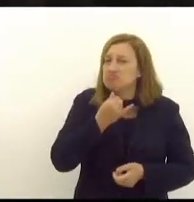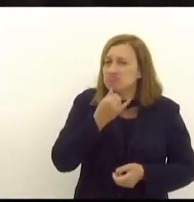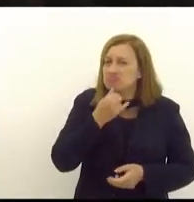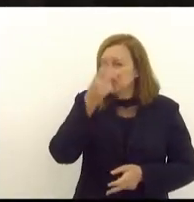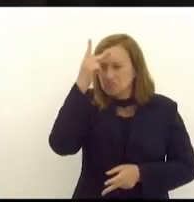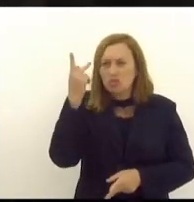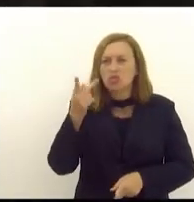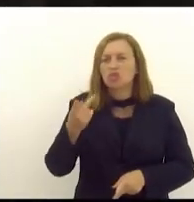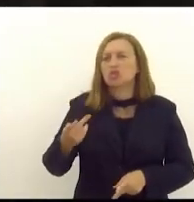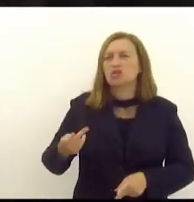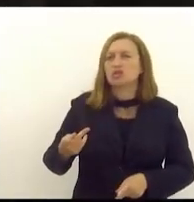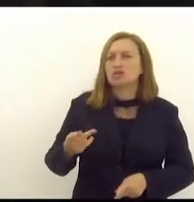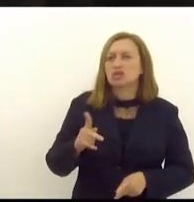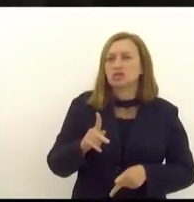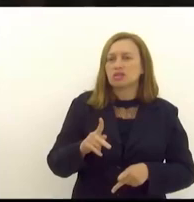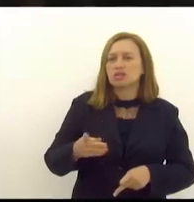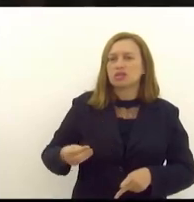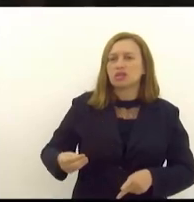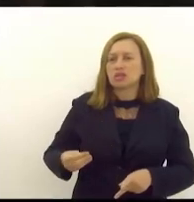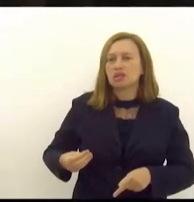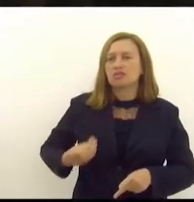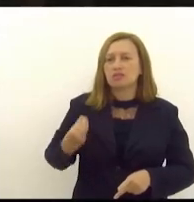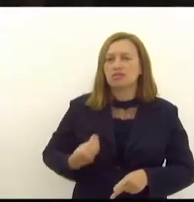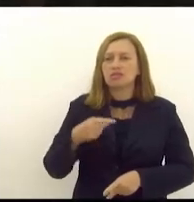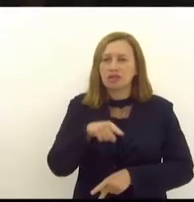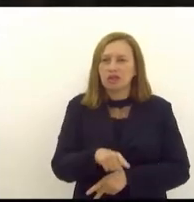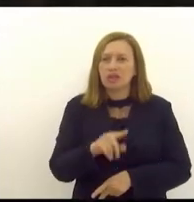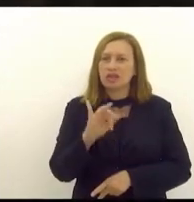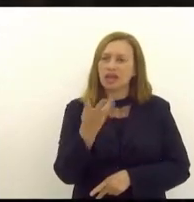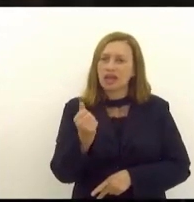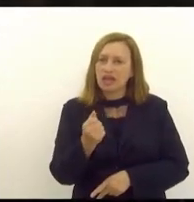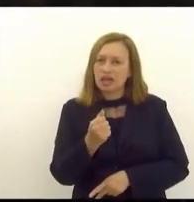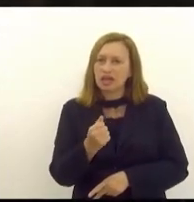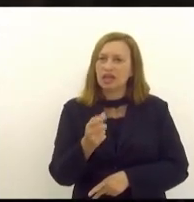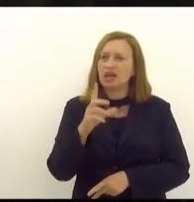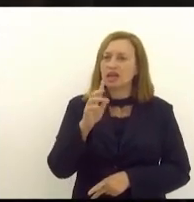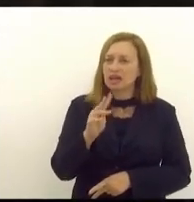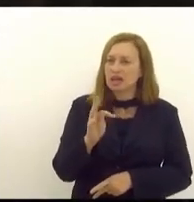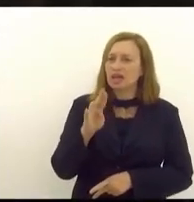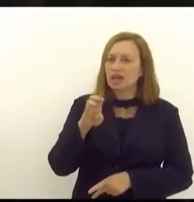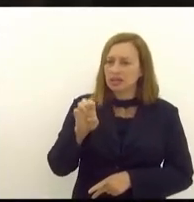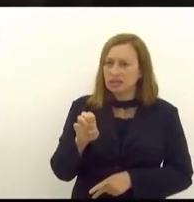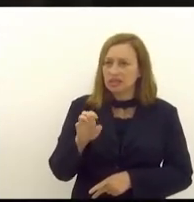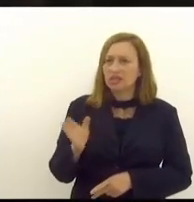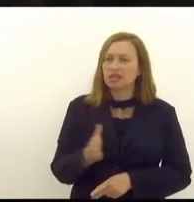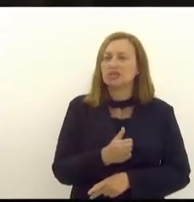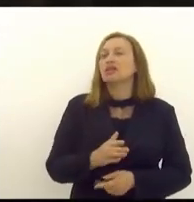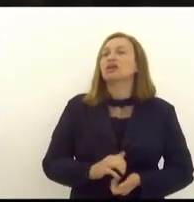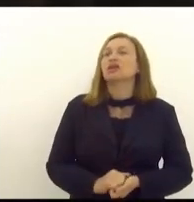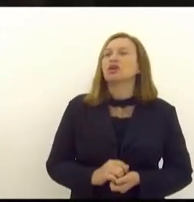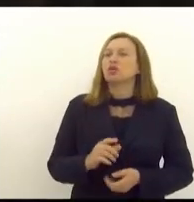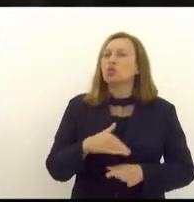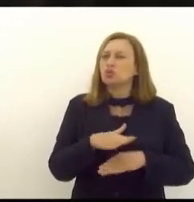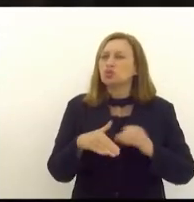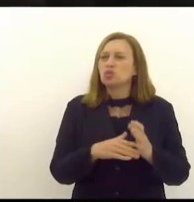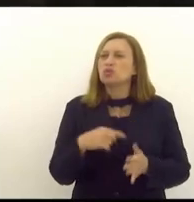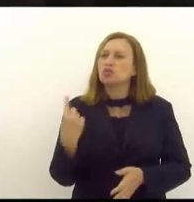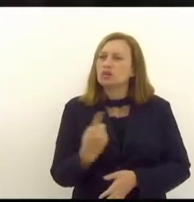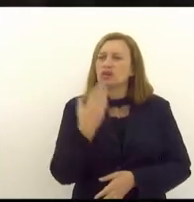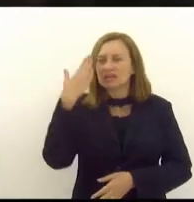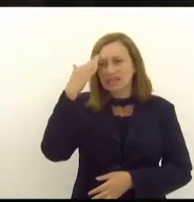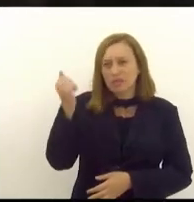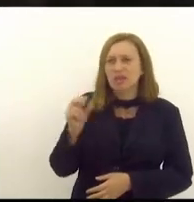da Vila dos rios na Ilha Grande a vila dos rios como todos nós sabemos